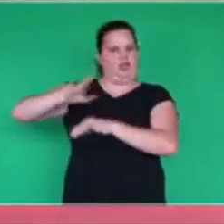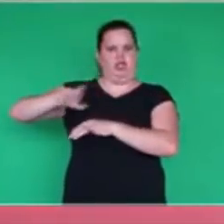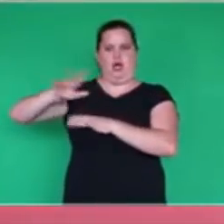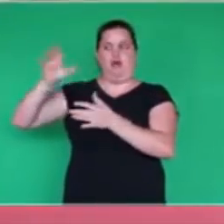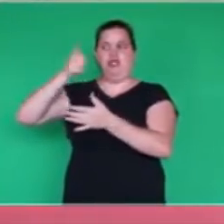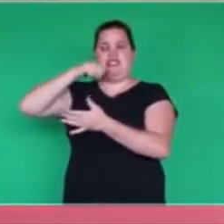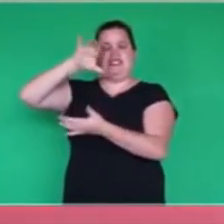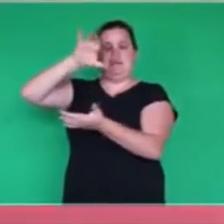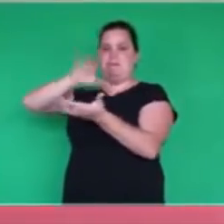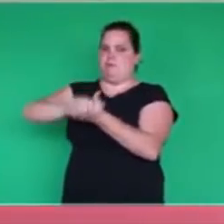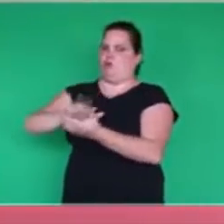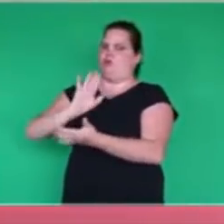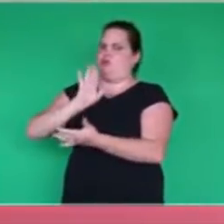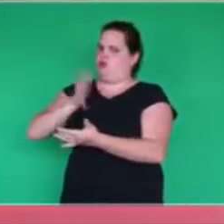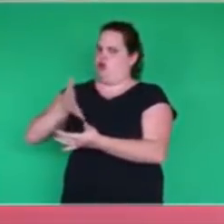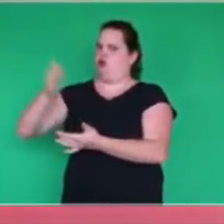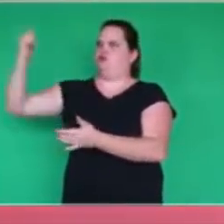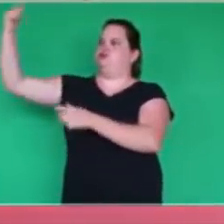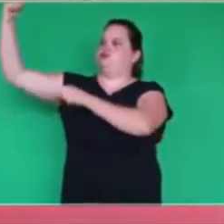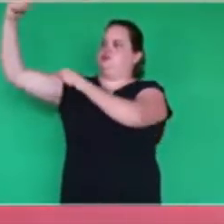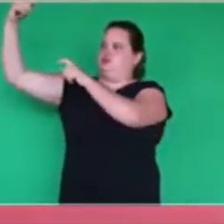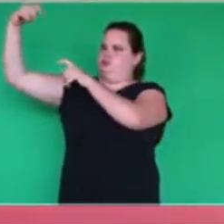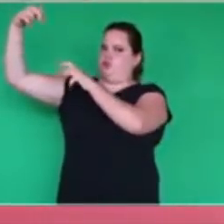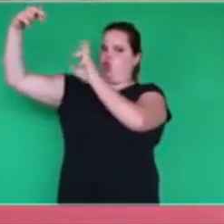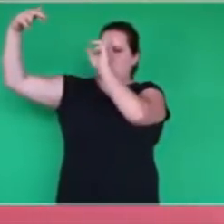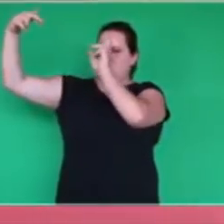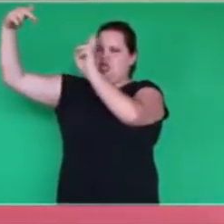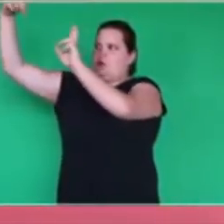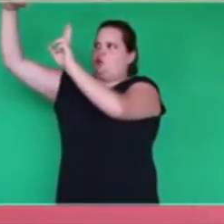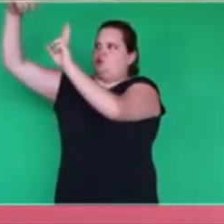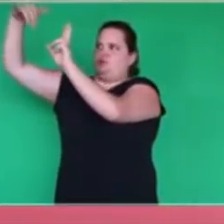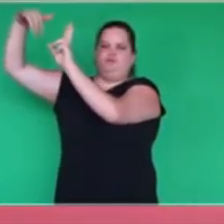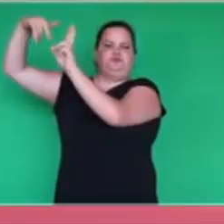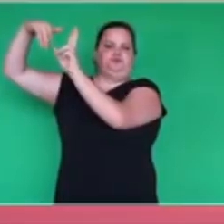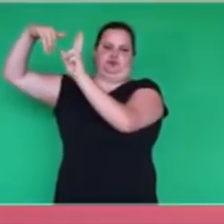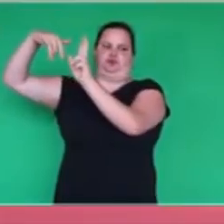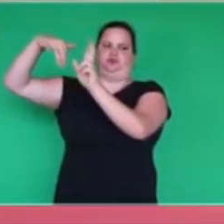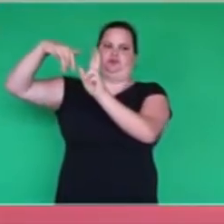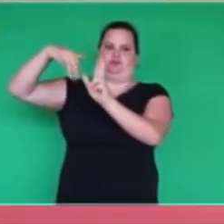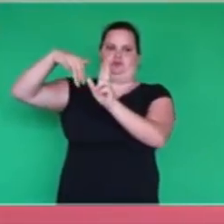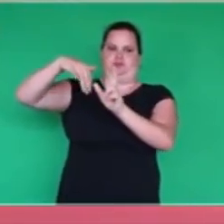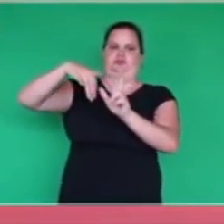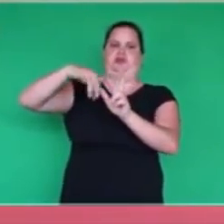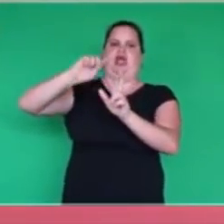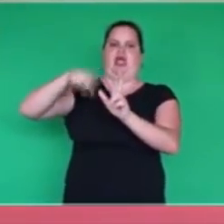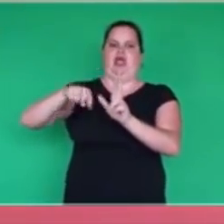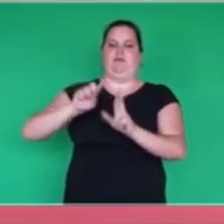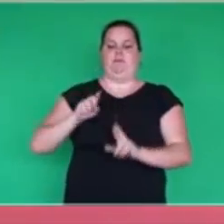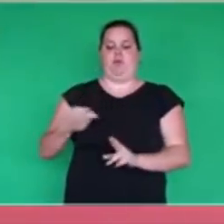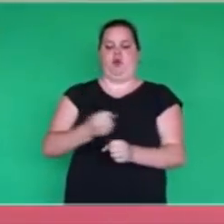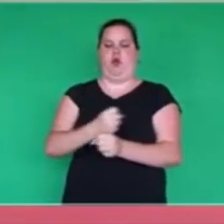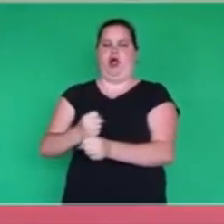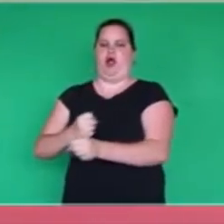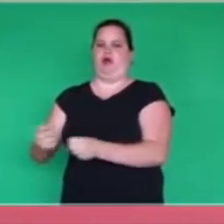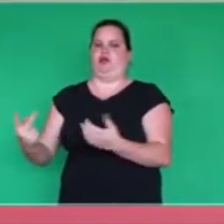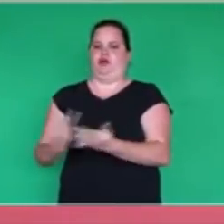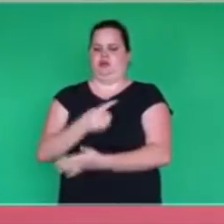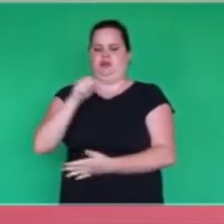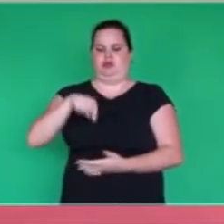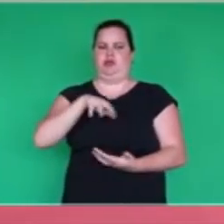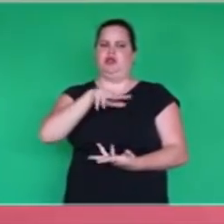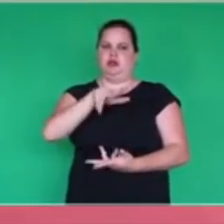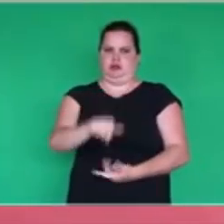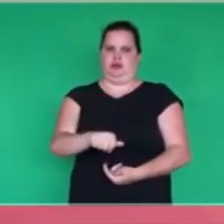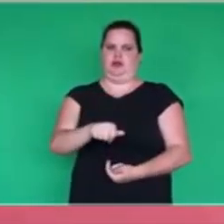descerá como a esposa. Aí é o estabelecimento do milênio. Jesus virá